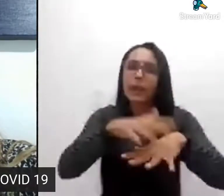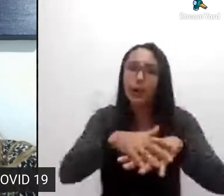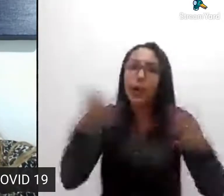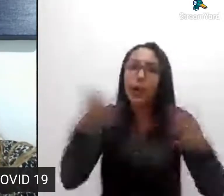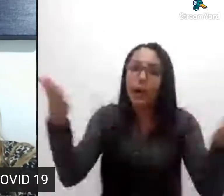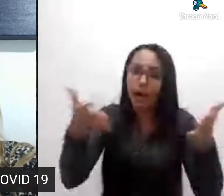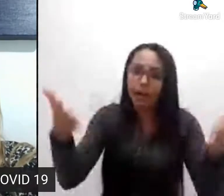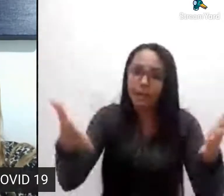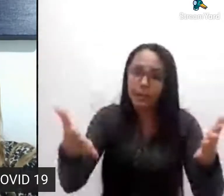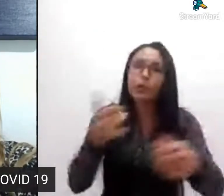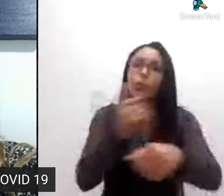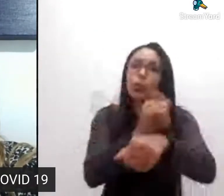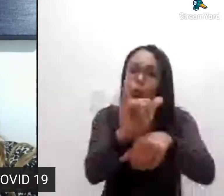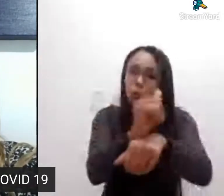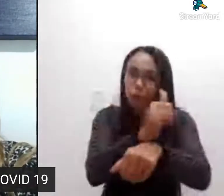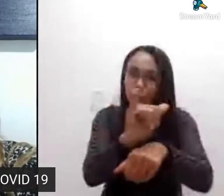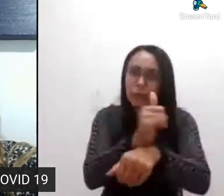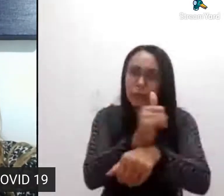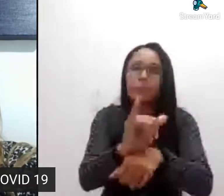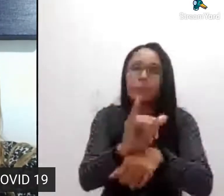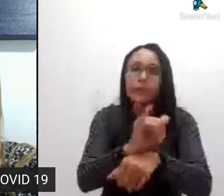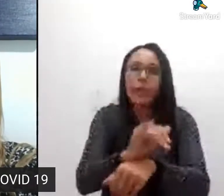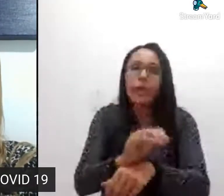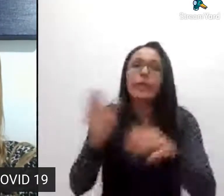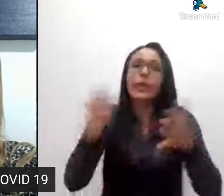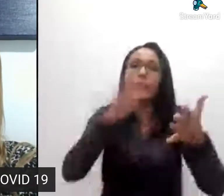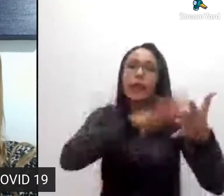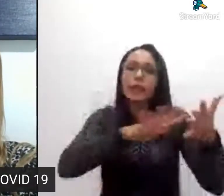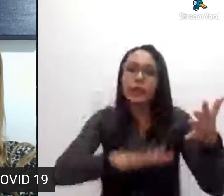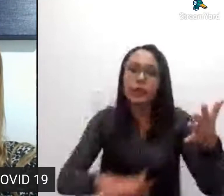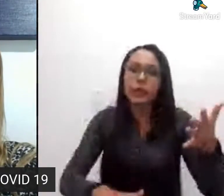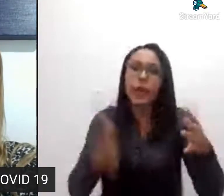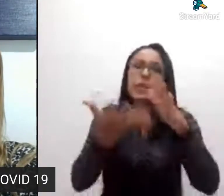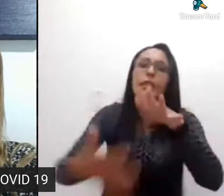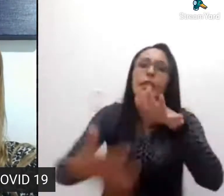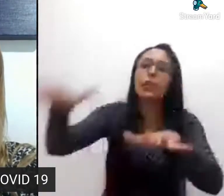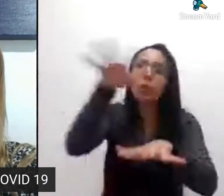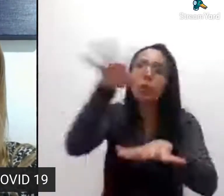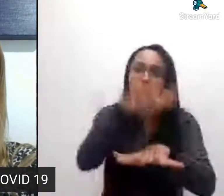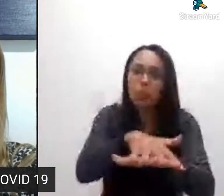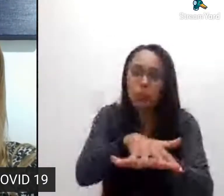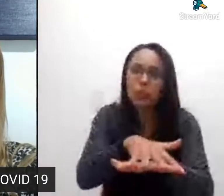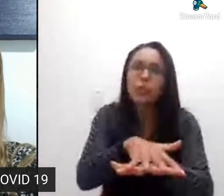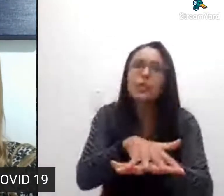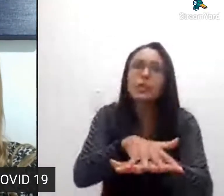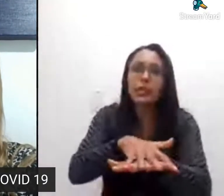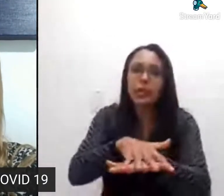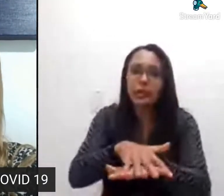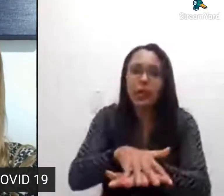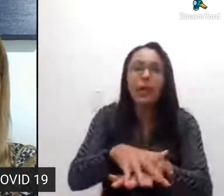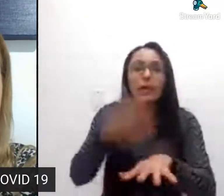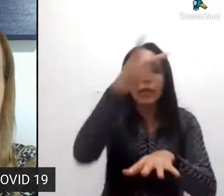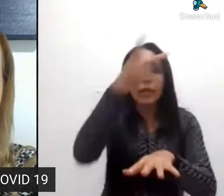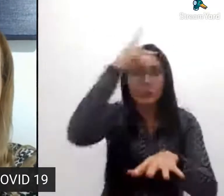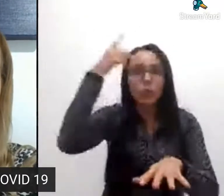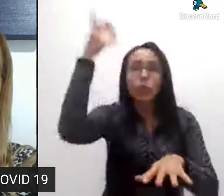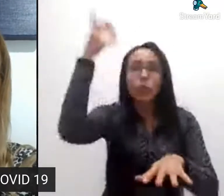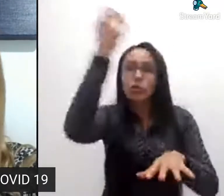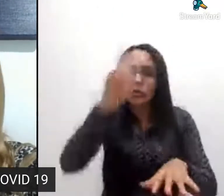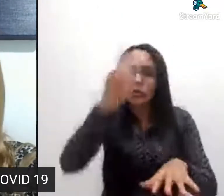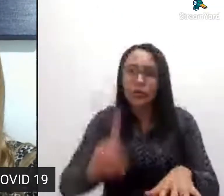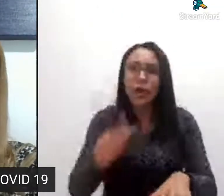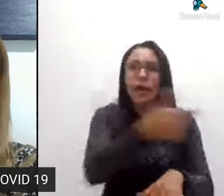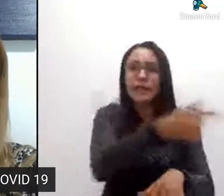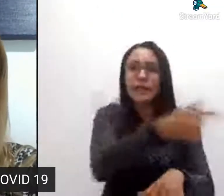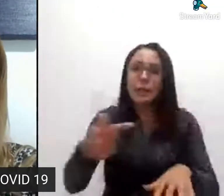canal. Teremos as atividades da semana alusiva às pessoas com deficiência, né? A semana de